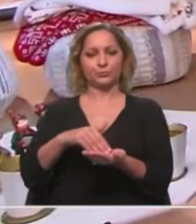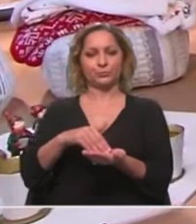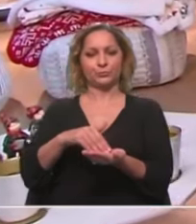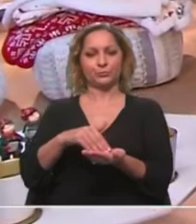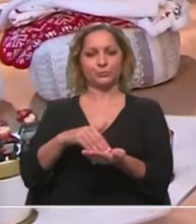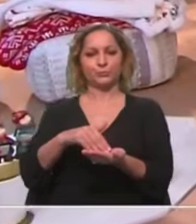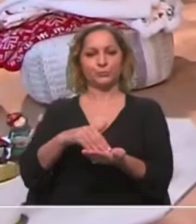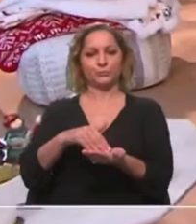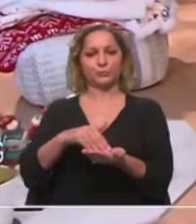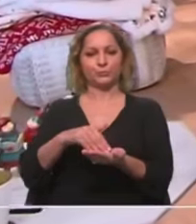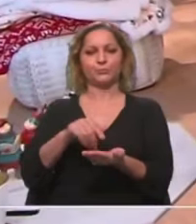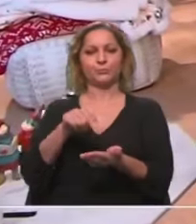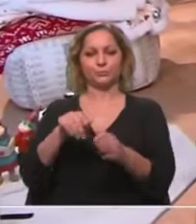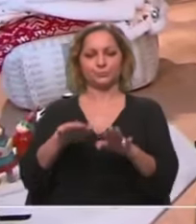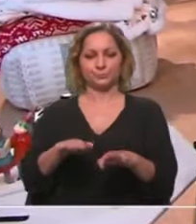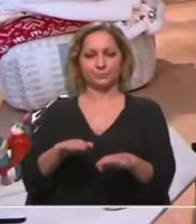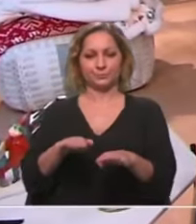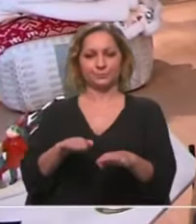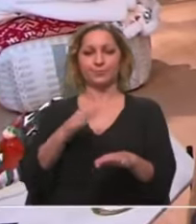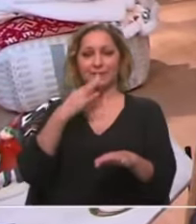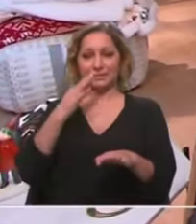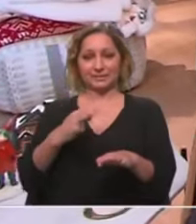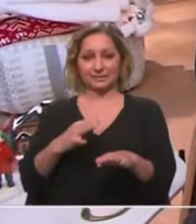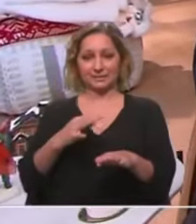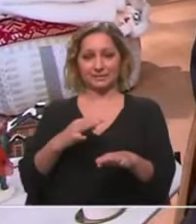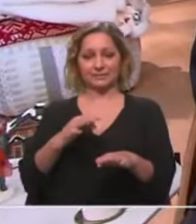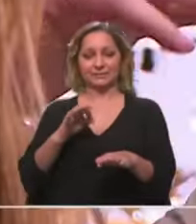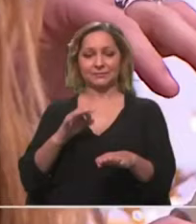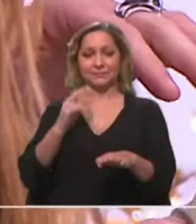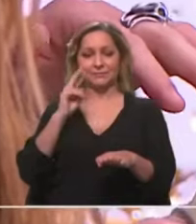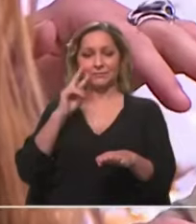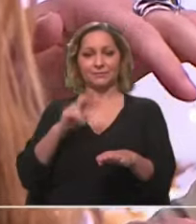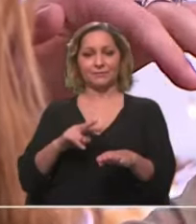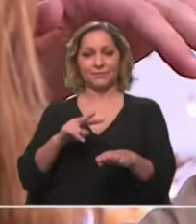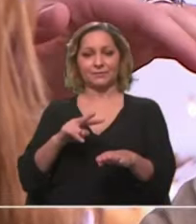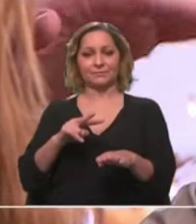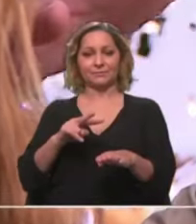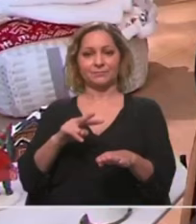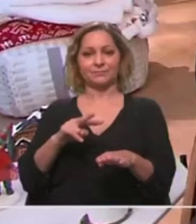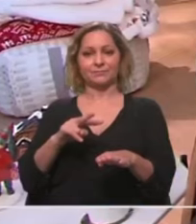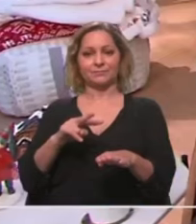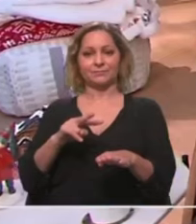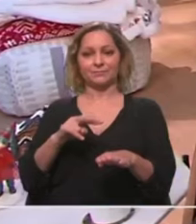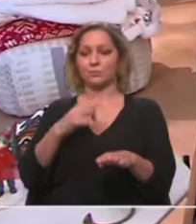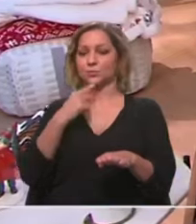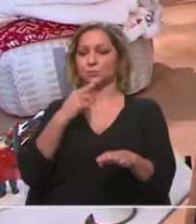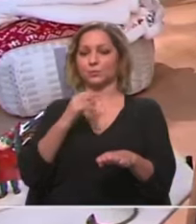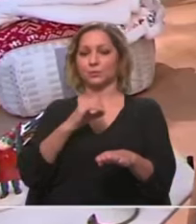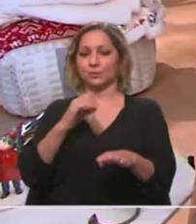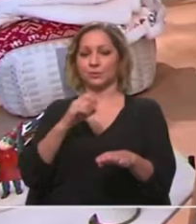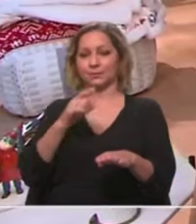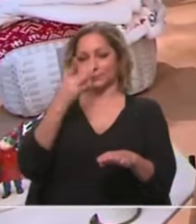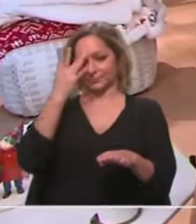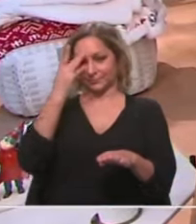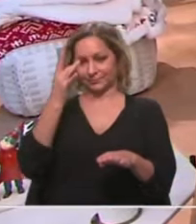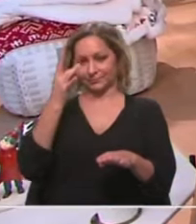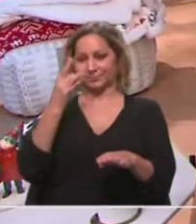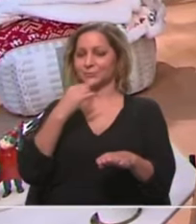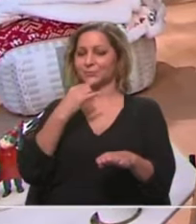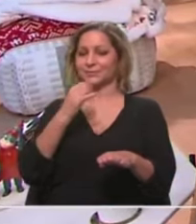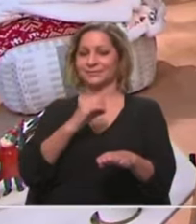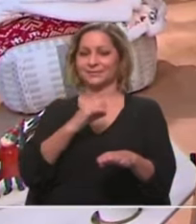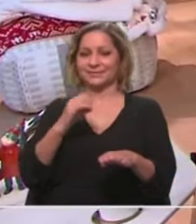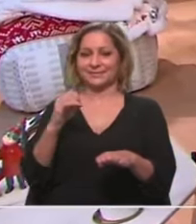quiseres. Aqui? Certeza? Ok. Vê onde é que paraste. Vê só. Ok? Não digas nada. Conseguiste decorar? Não digas nada. Pensa